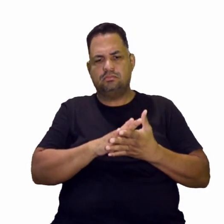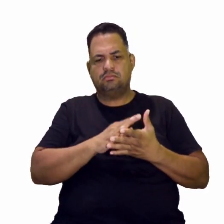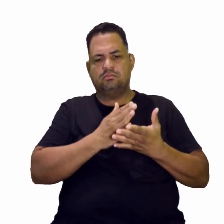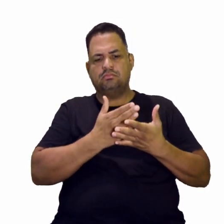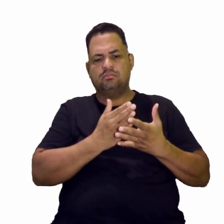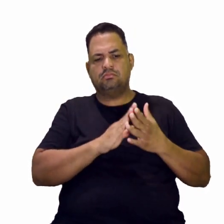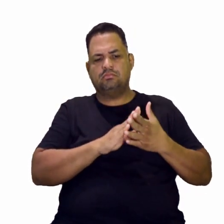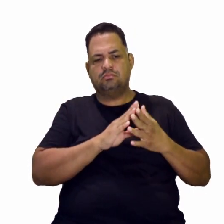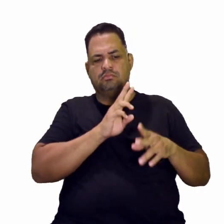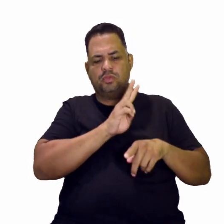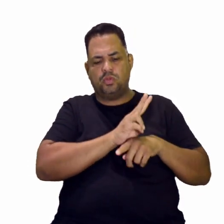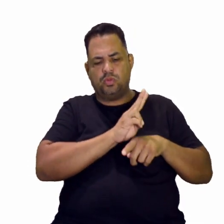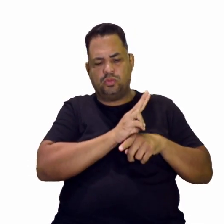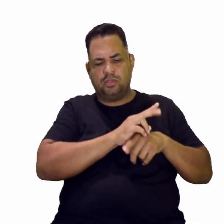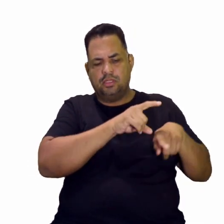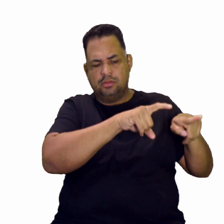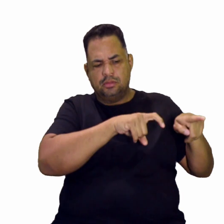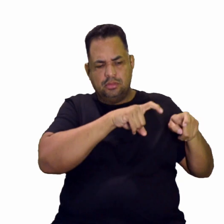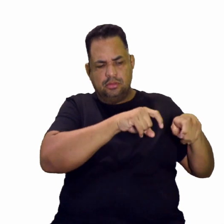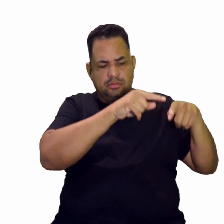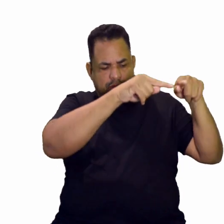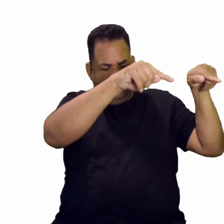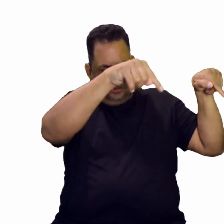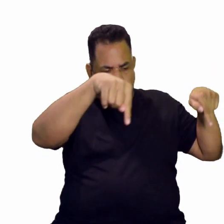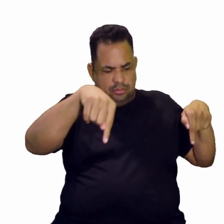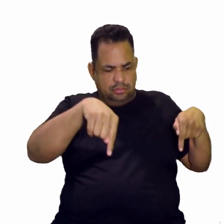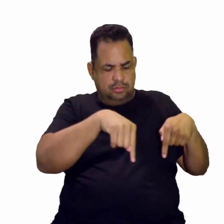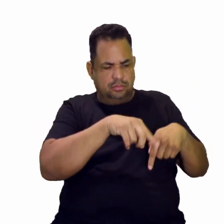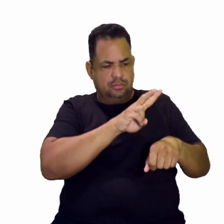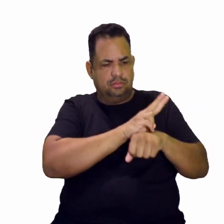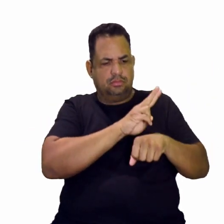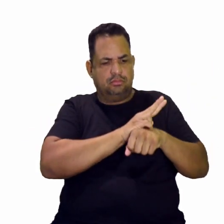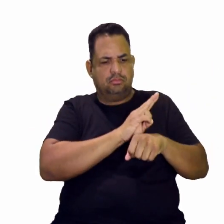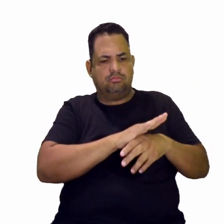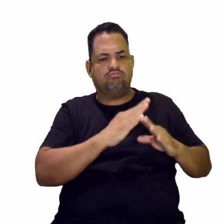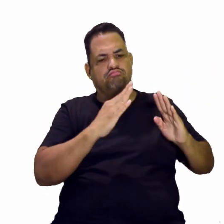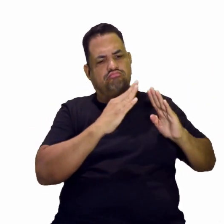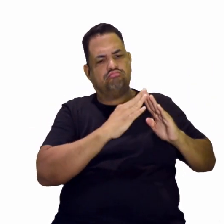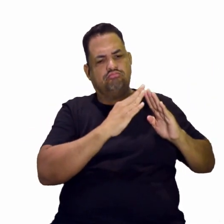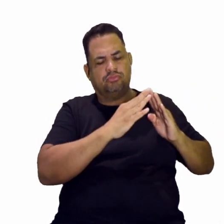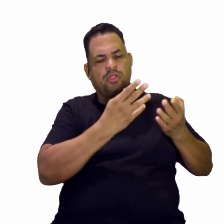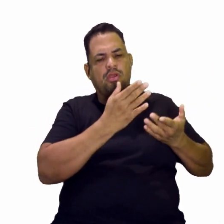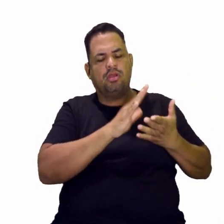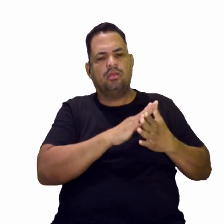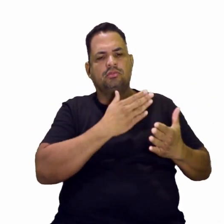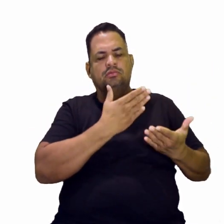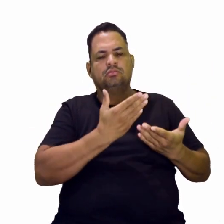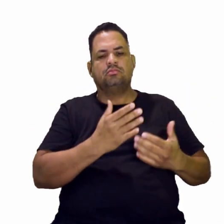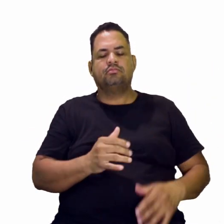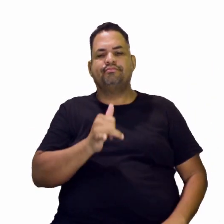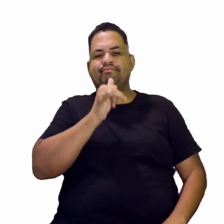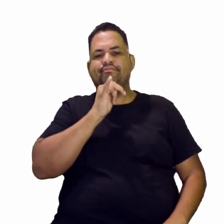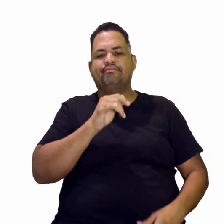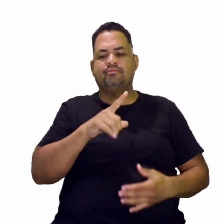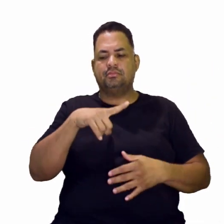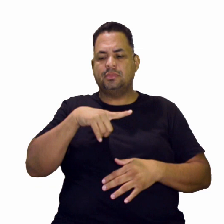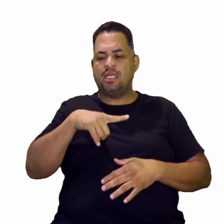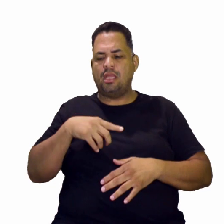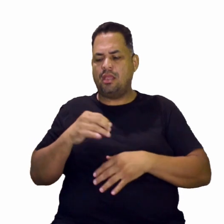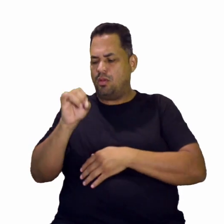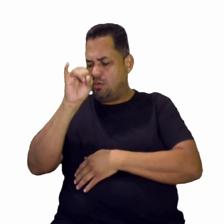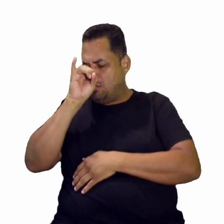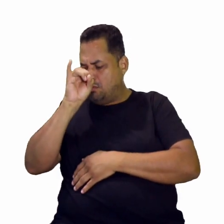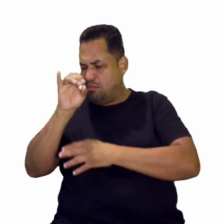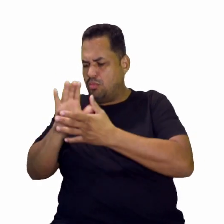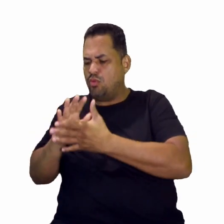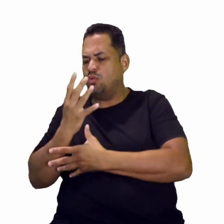cria ele ali no sítio, né, no chiqueiro, aquele doméstico, vamos dizer assim. E, por exemplo, tem o porco do mato, tem